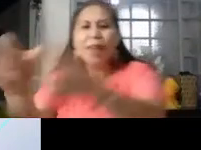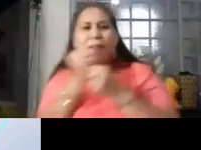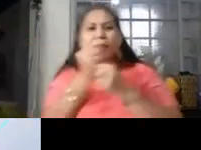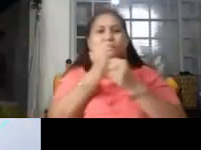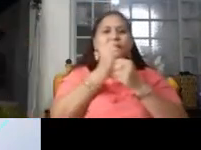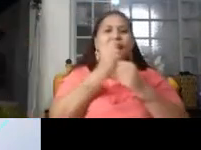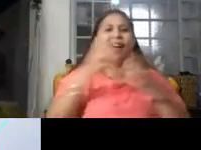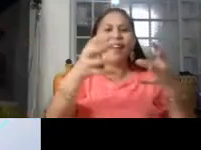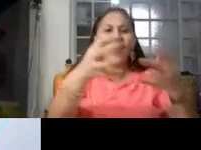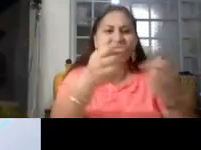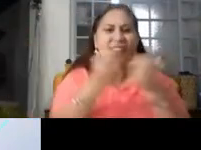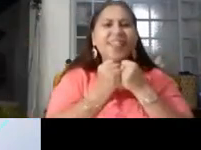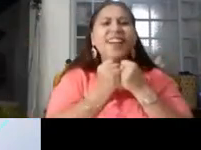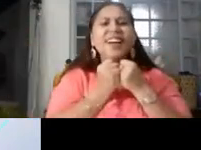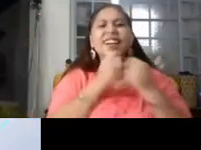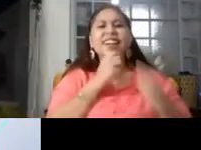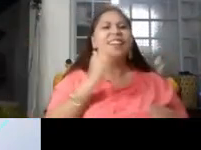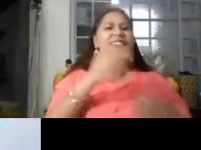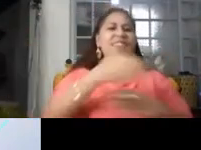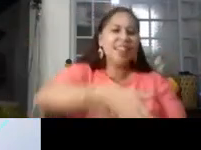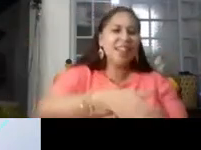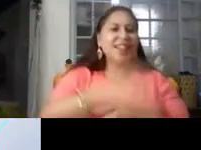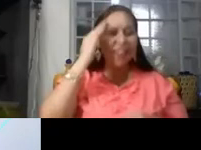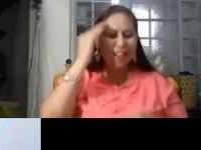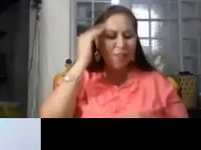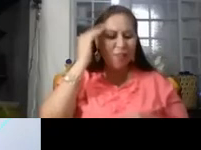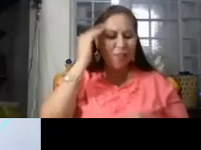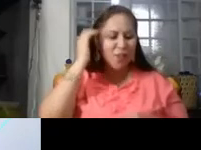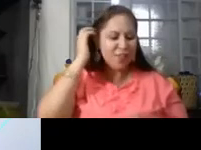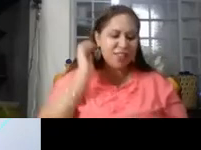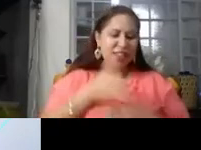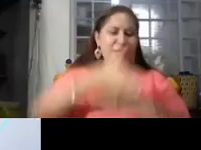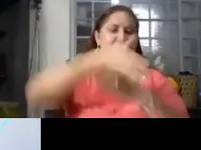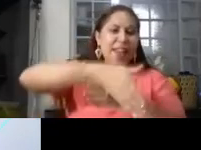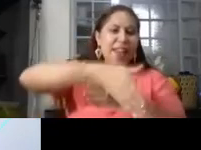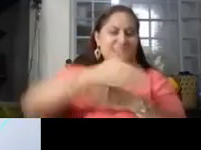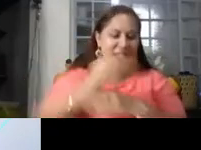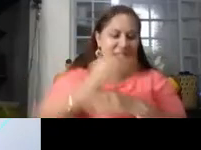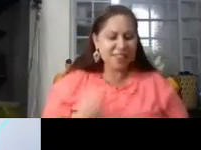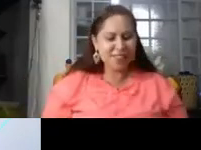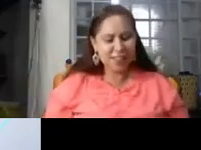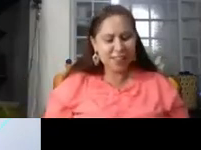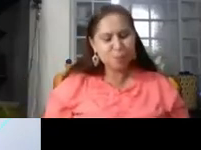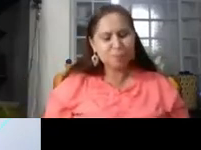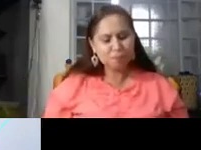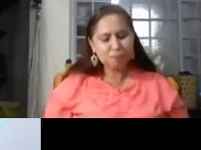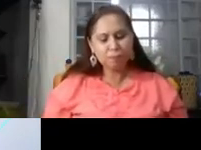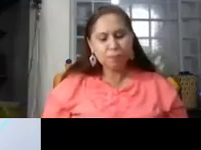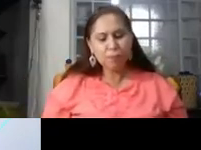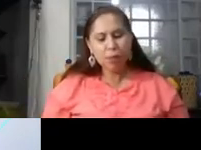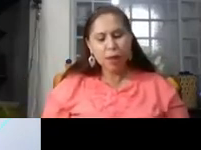mesmo o ônibus lá, agarrar ele lá. Tem que ele entender o contexto, né? Pegar e entrar nesse caso.